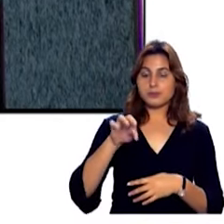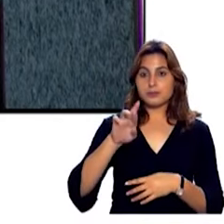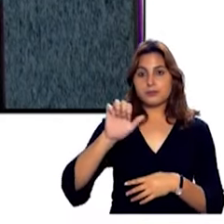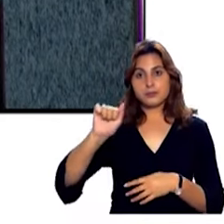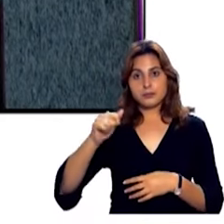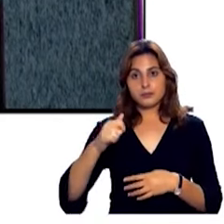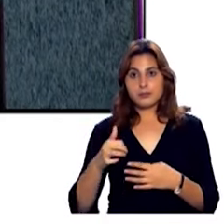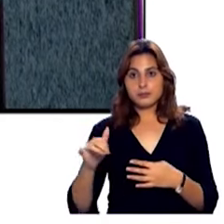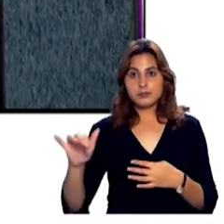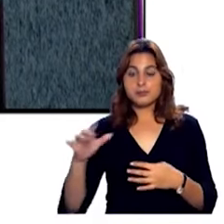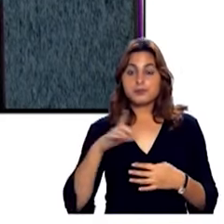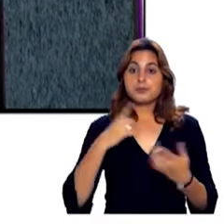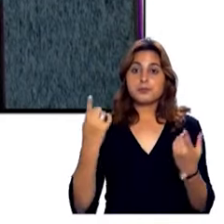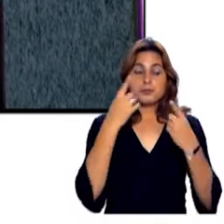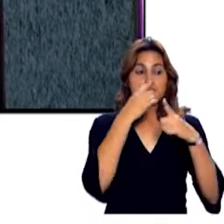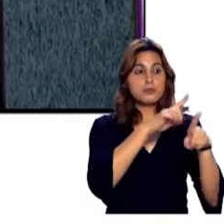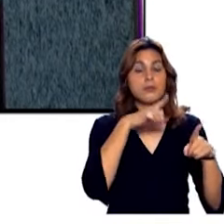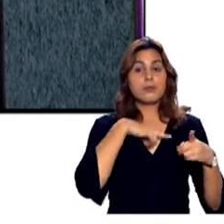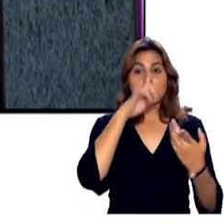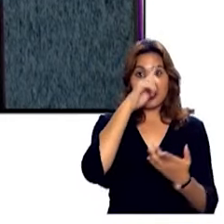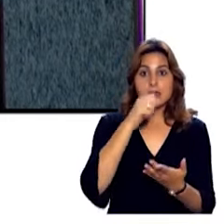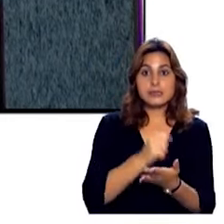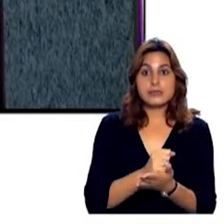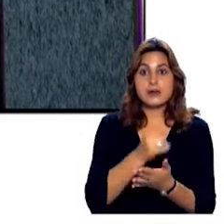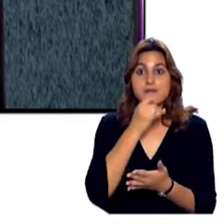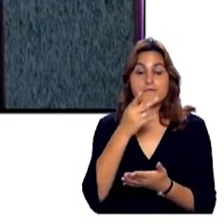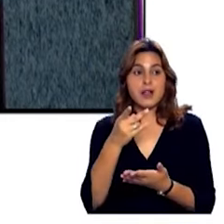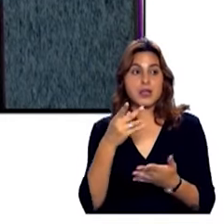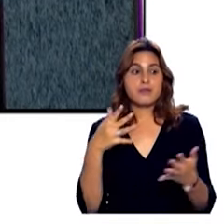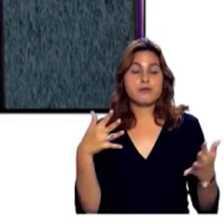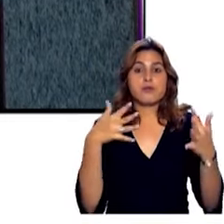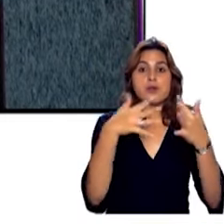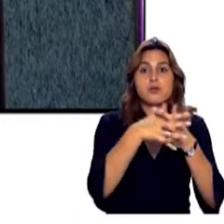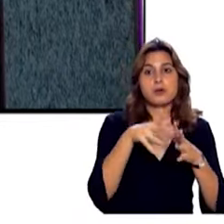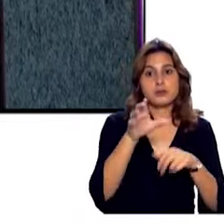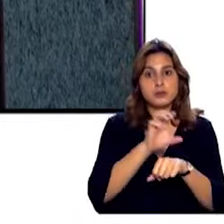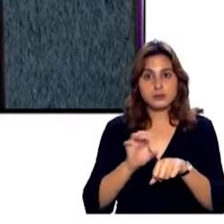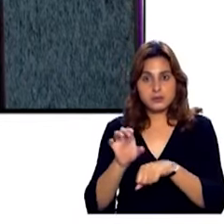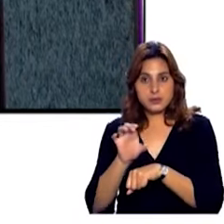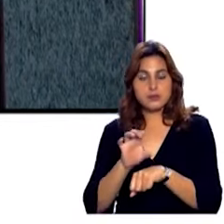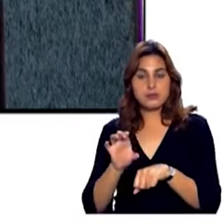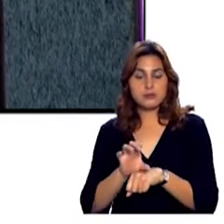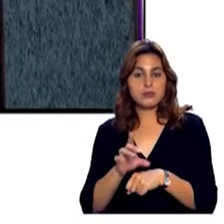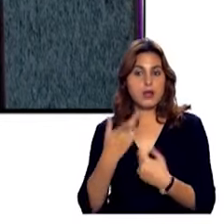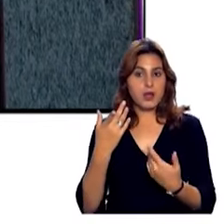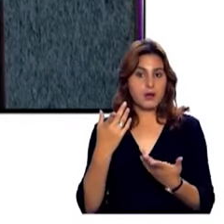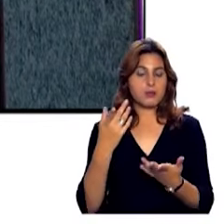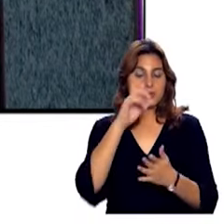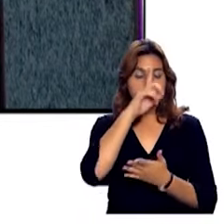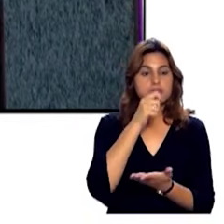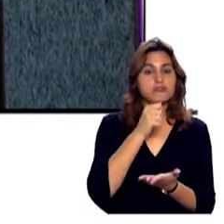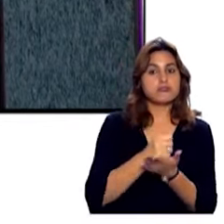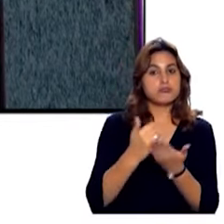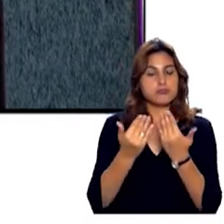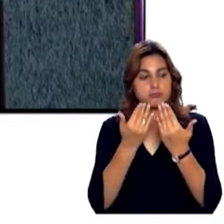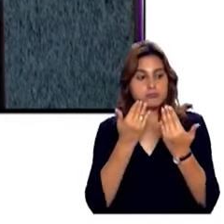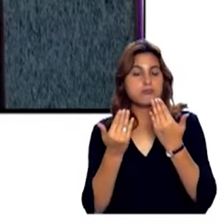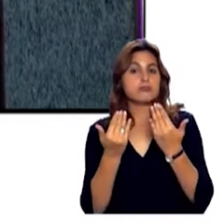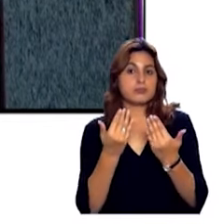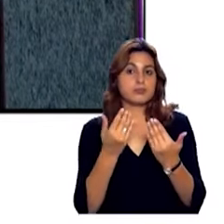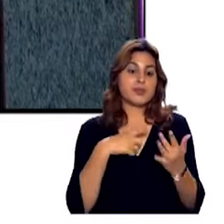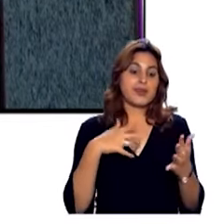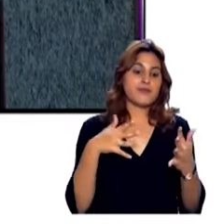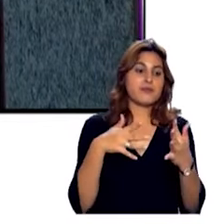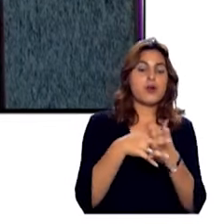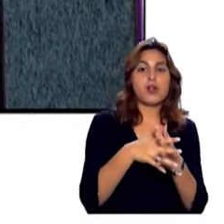decisão que se Alega ter violado a constituição uma decisão interpretativa de lei que se Alega ter violado